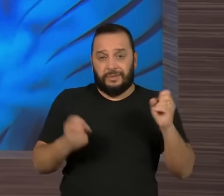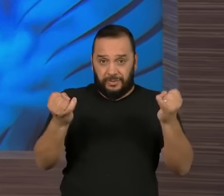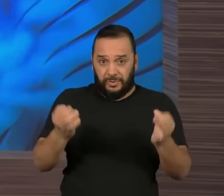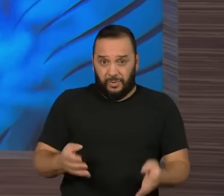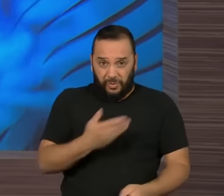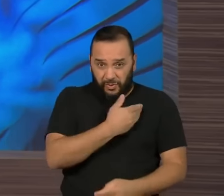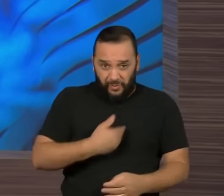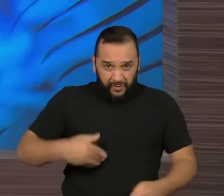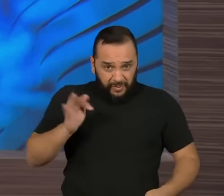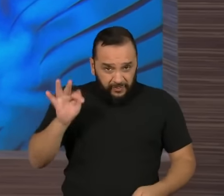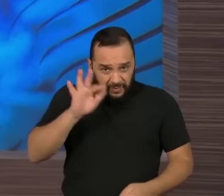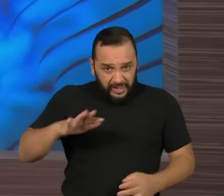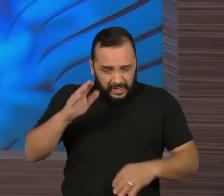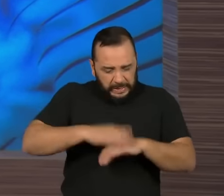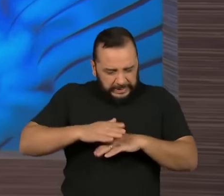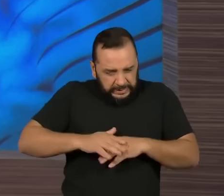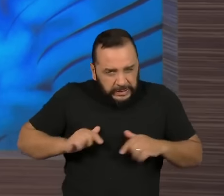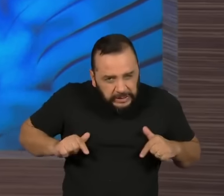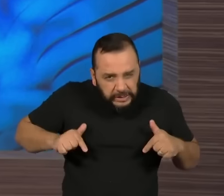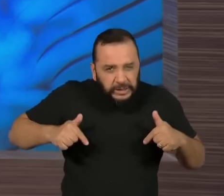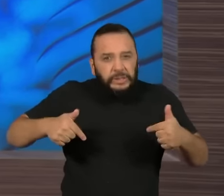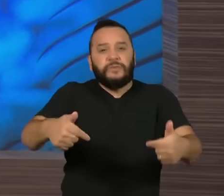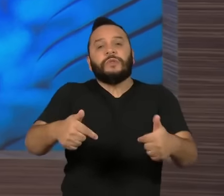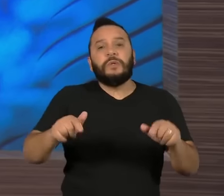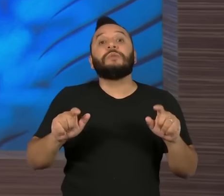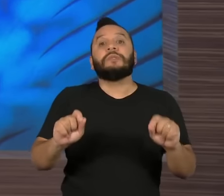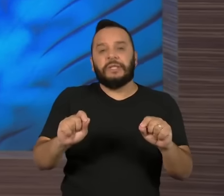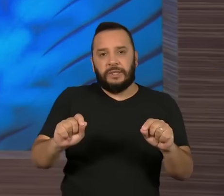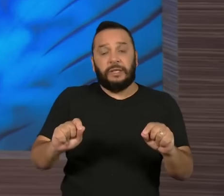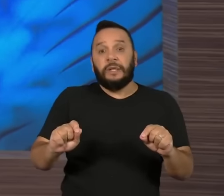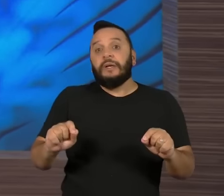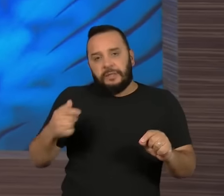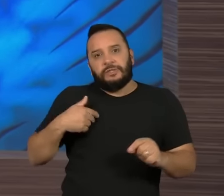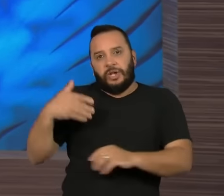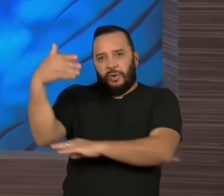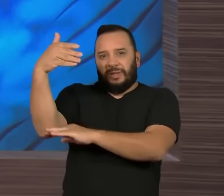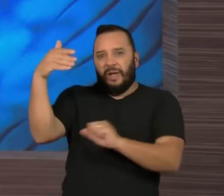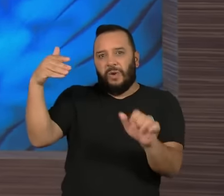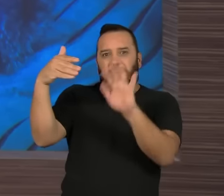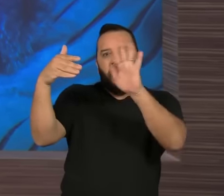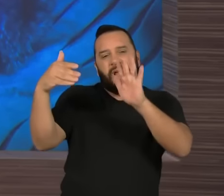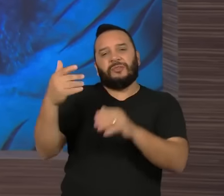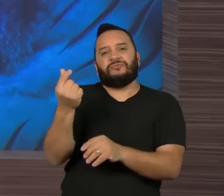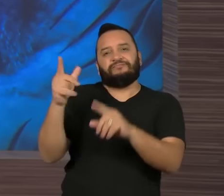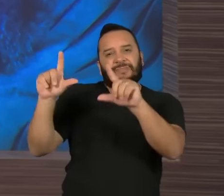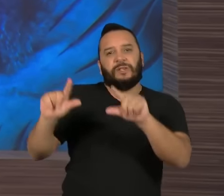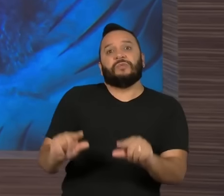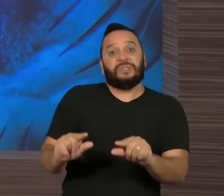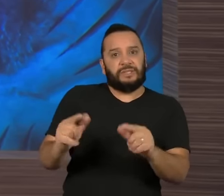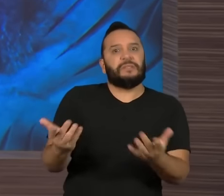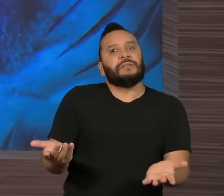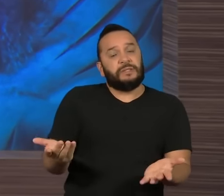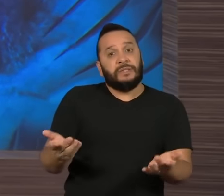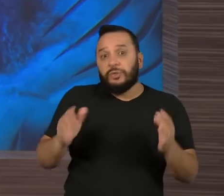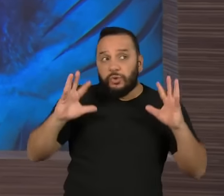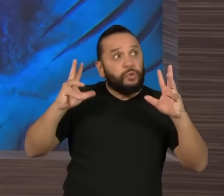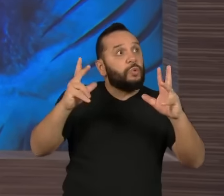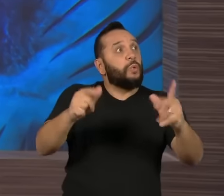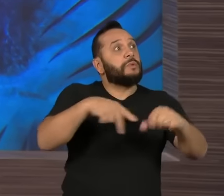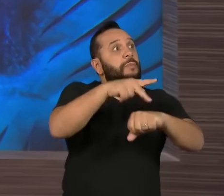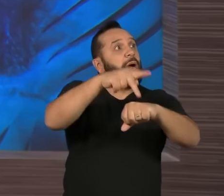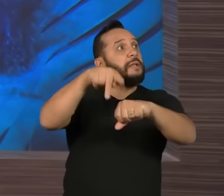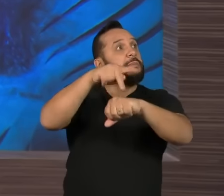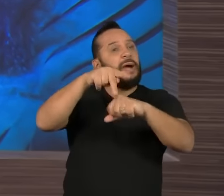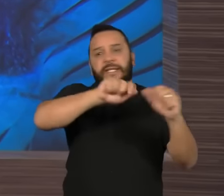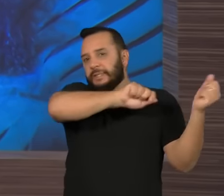poupará esforços para tentar reduzir o valor das diárias de hotéis em Belém e garantir a vinda de todas as nações